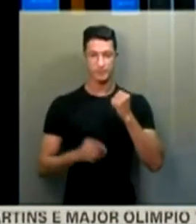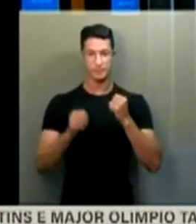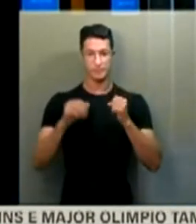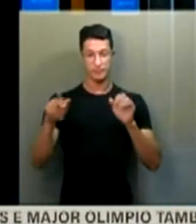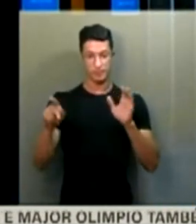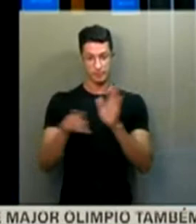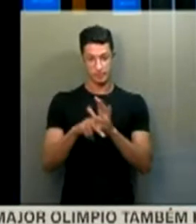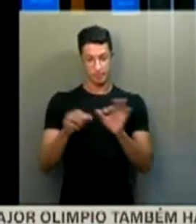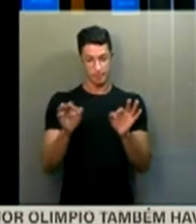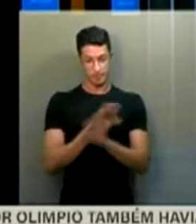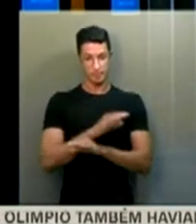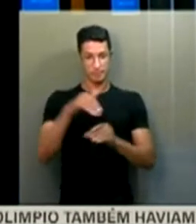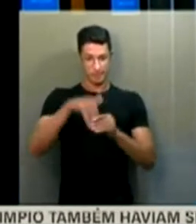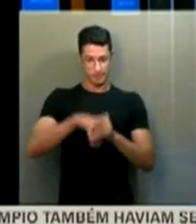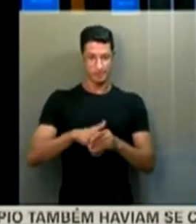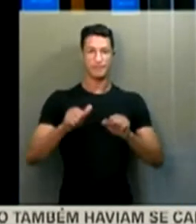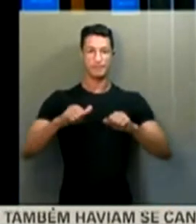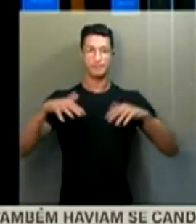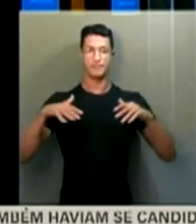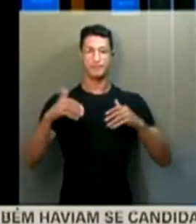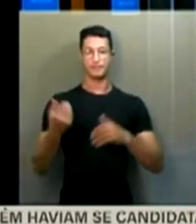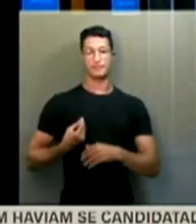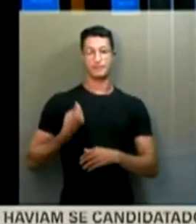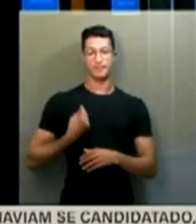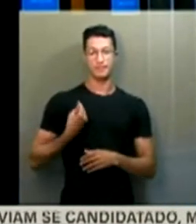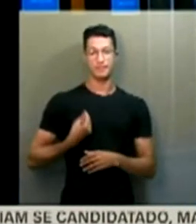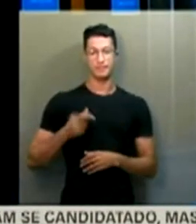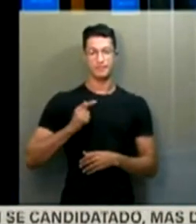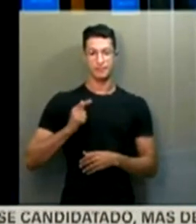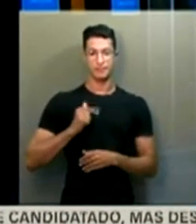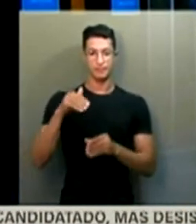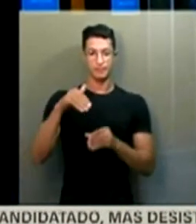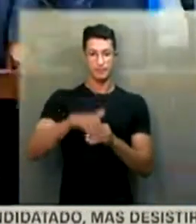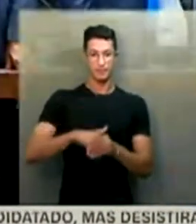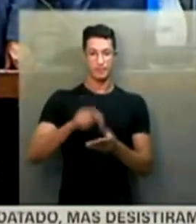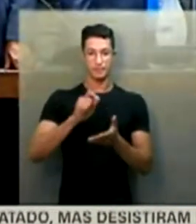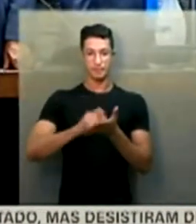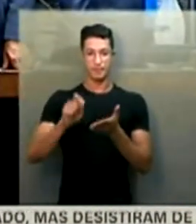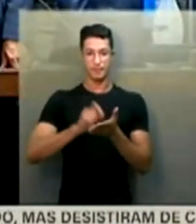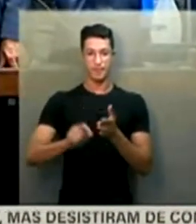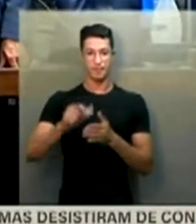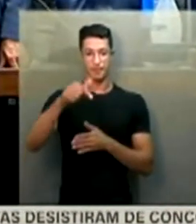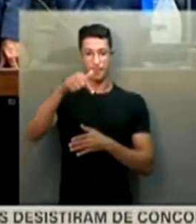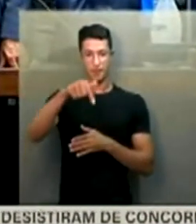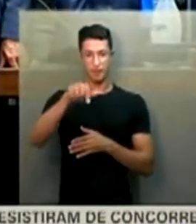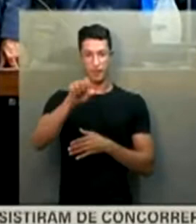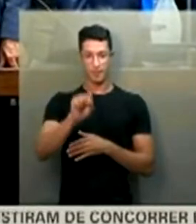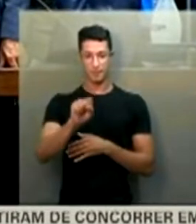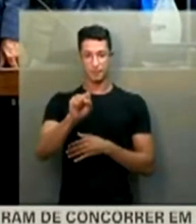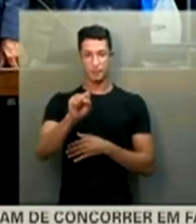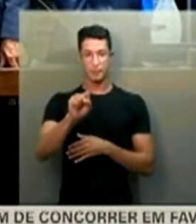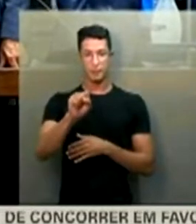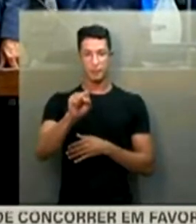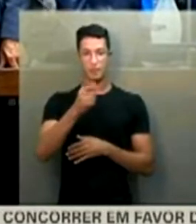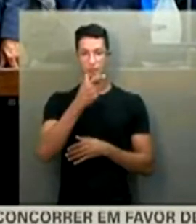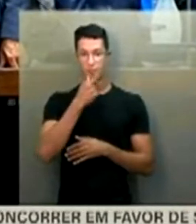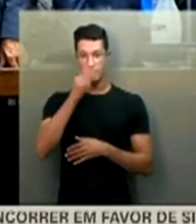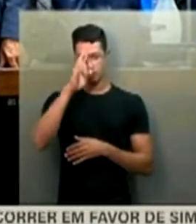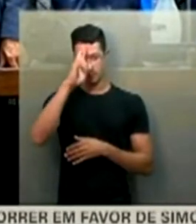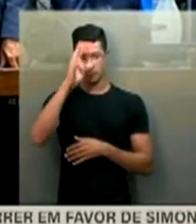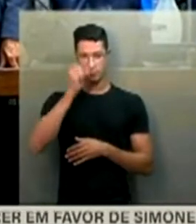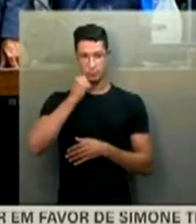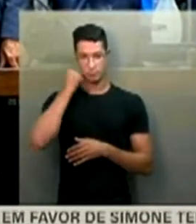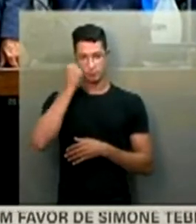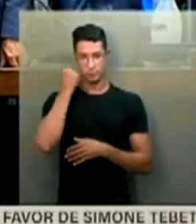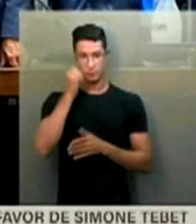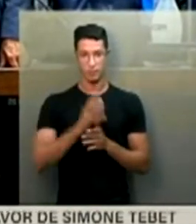aptos a votarem dessa sessão, compareceram e votaram e assinaram a lista 78 senhores senadores e